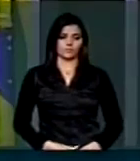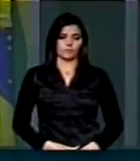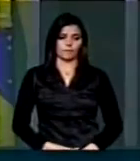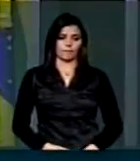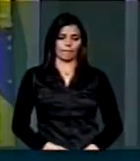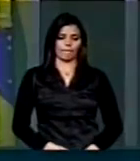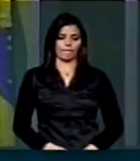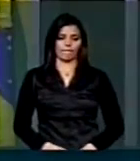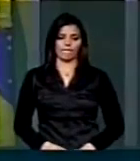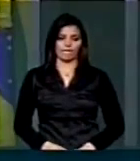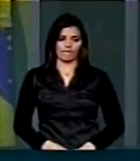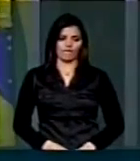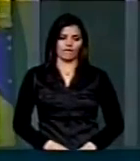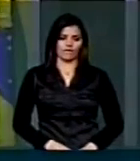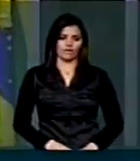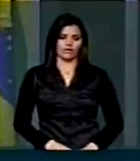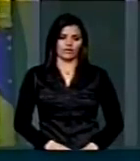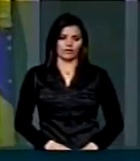Eu vou, então,